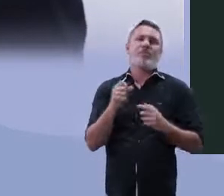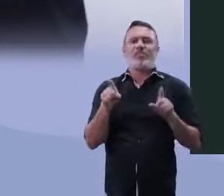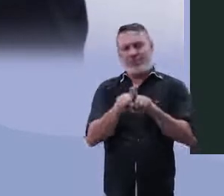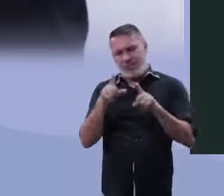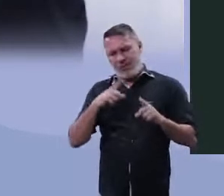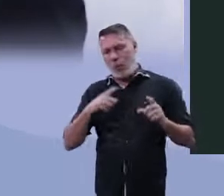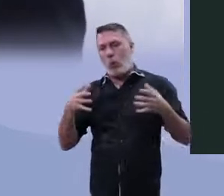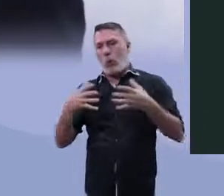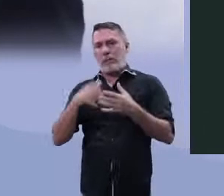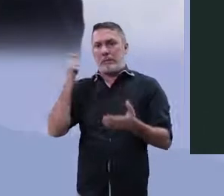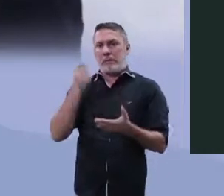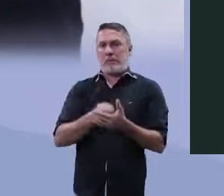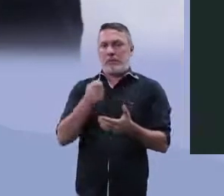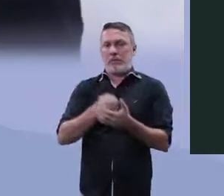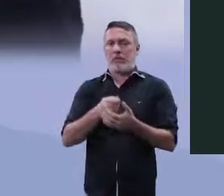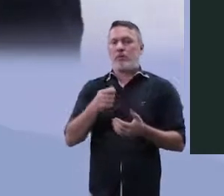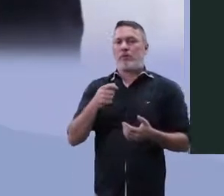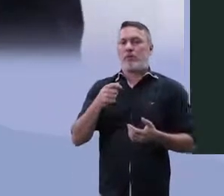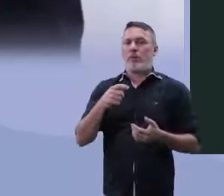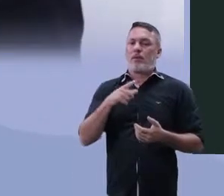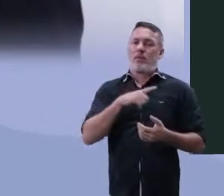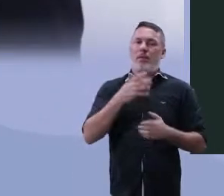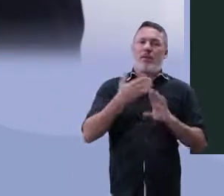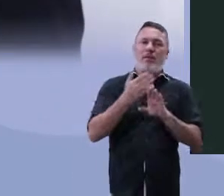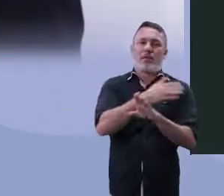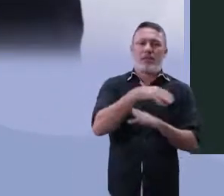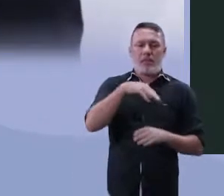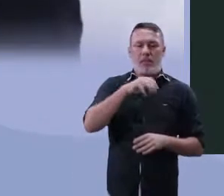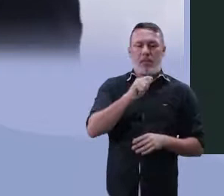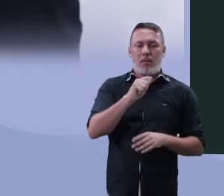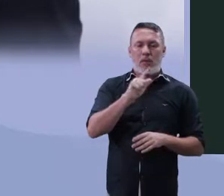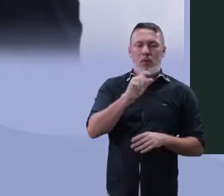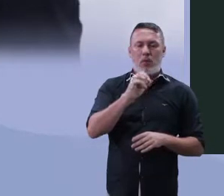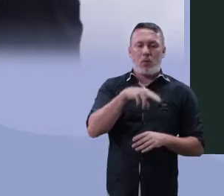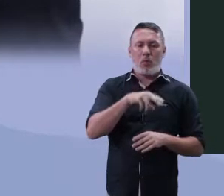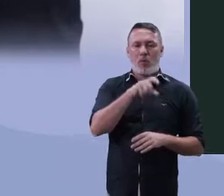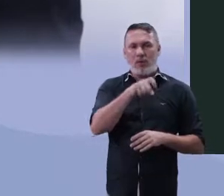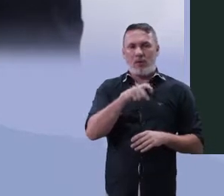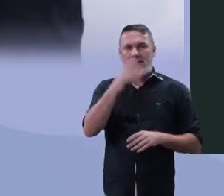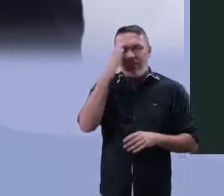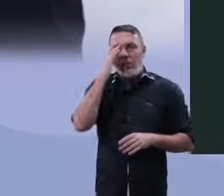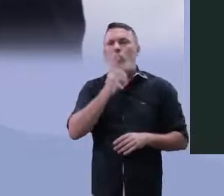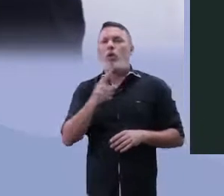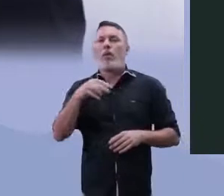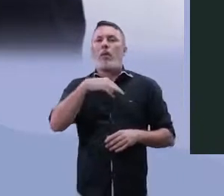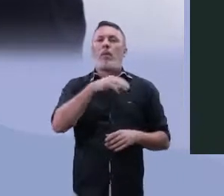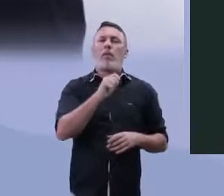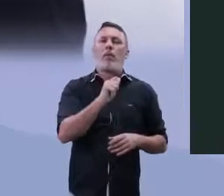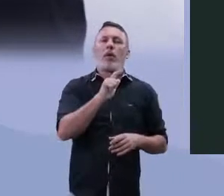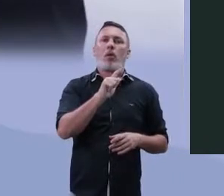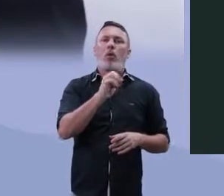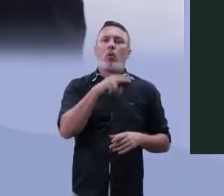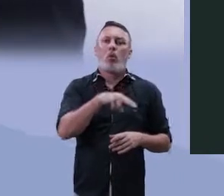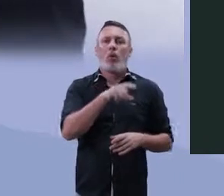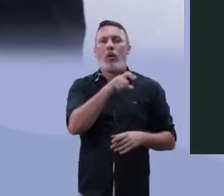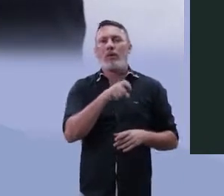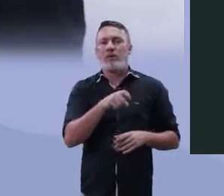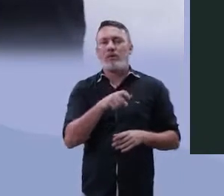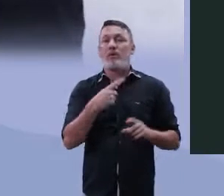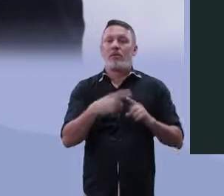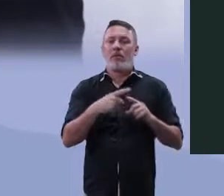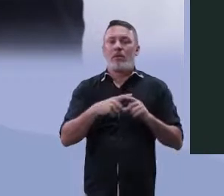radicais entre aspas, né, que é o do Malcolm X, né? E é interessante, sabe por que o nome Malcolm X?